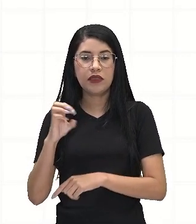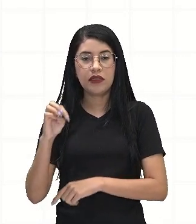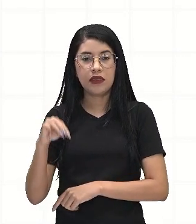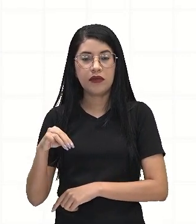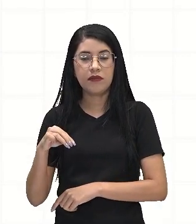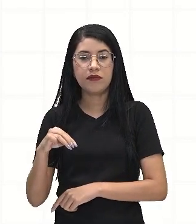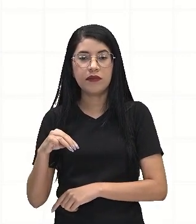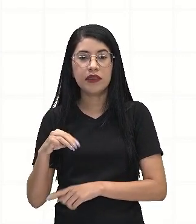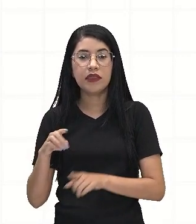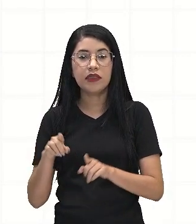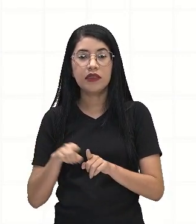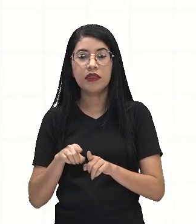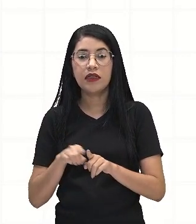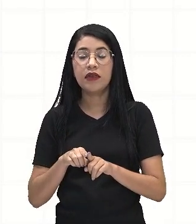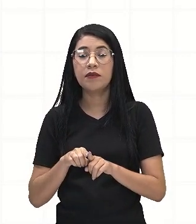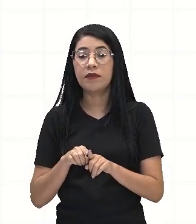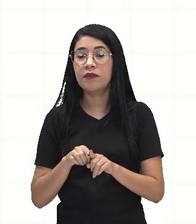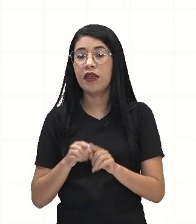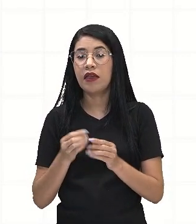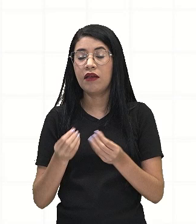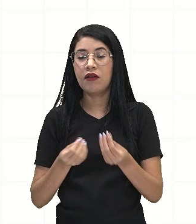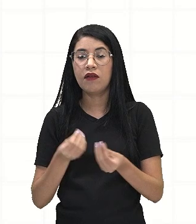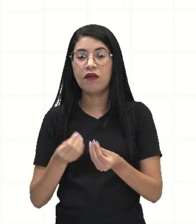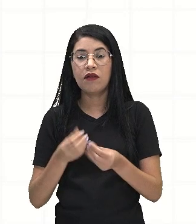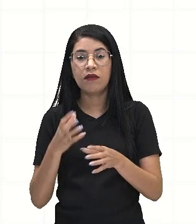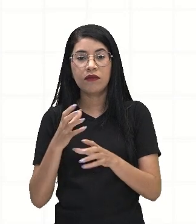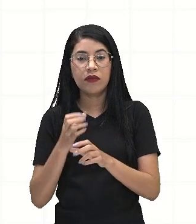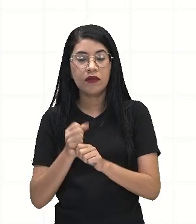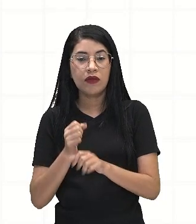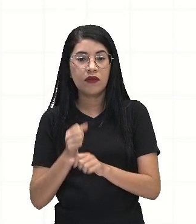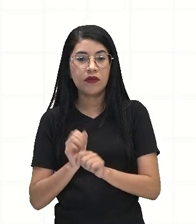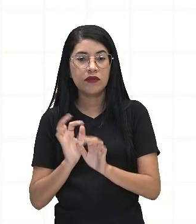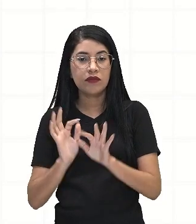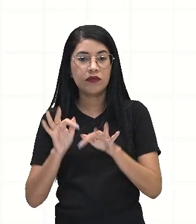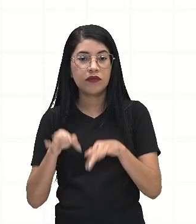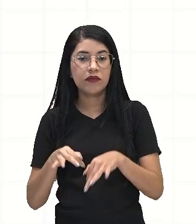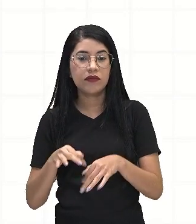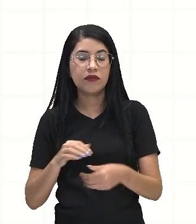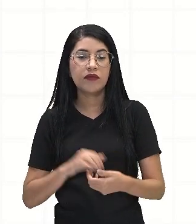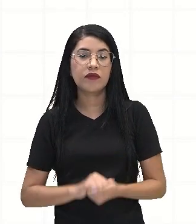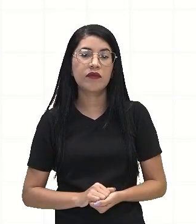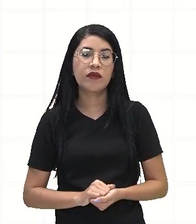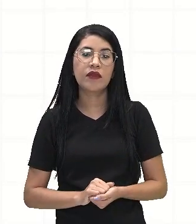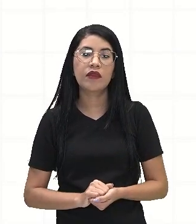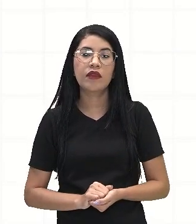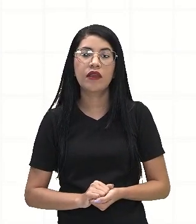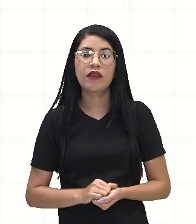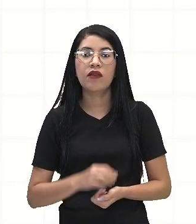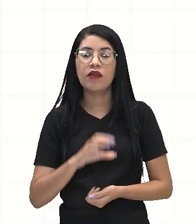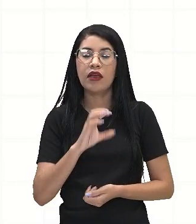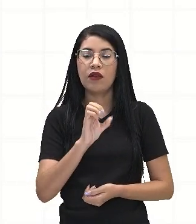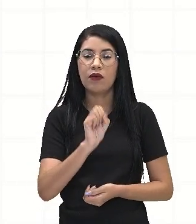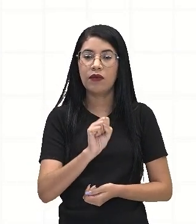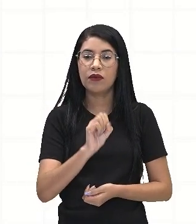e também, de novo, por centímetro, estou multiplicando aí 3 vezes, né? Então, eu tenho